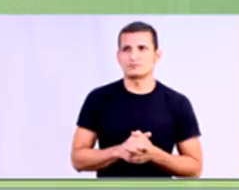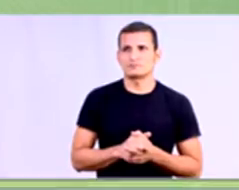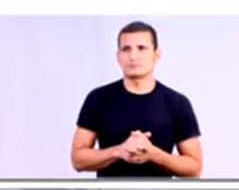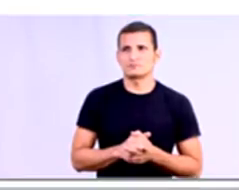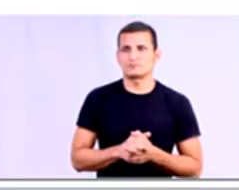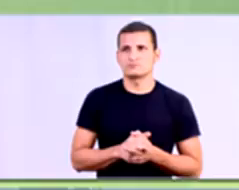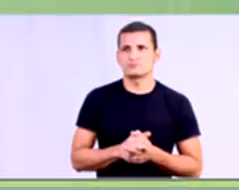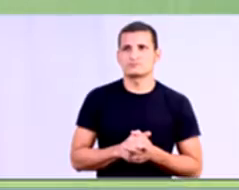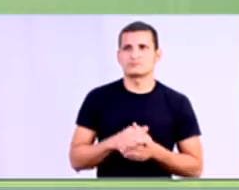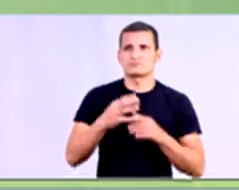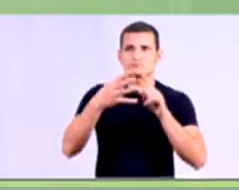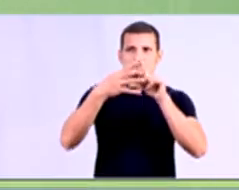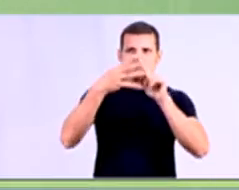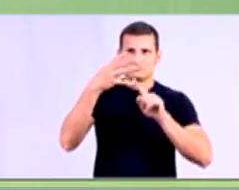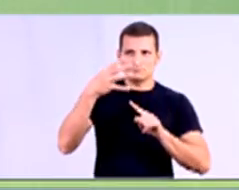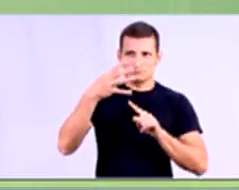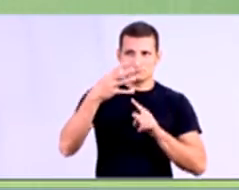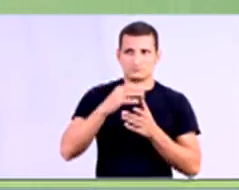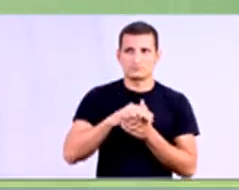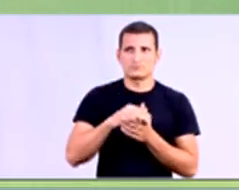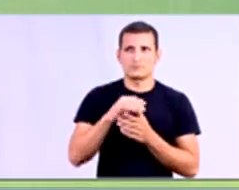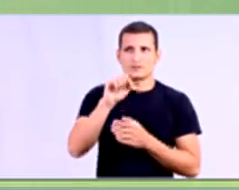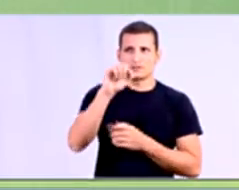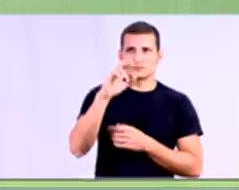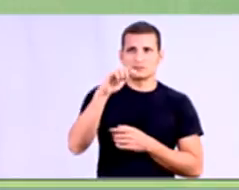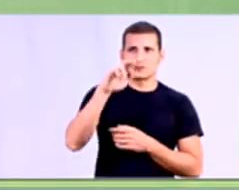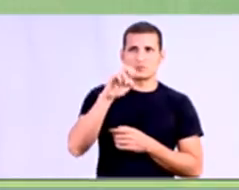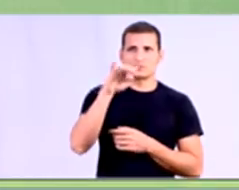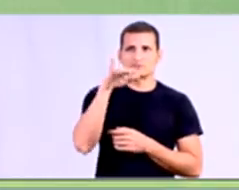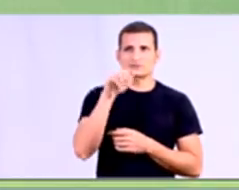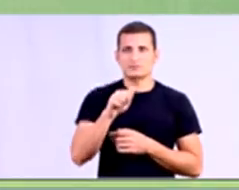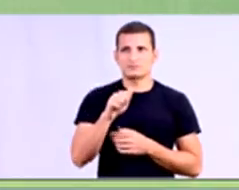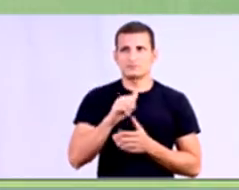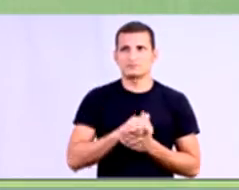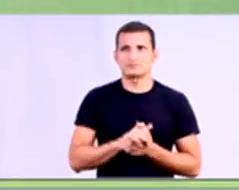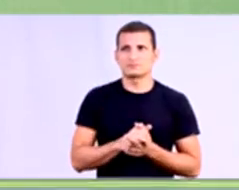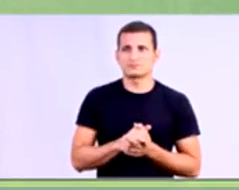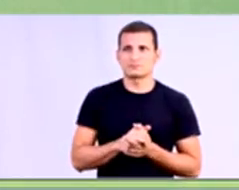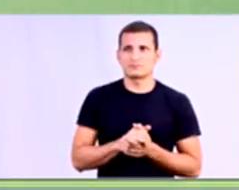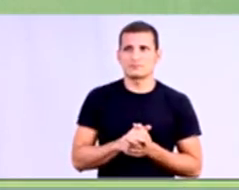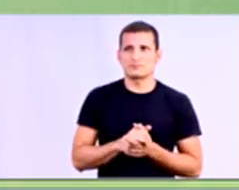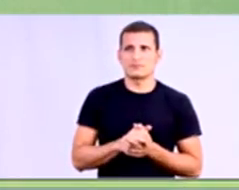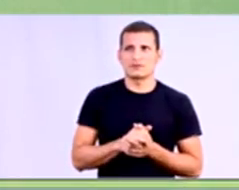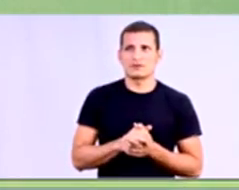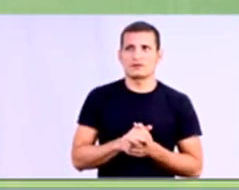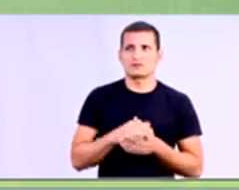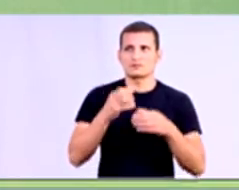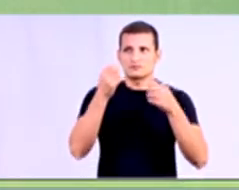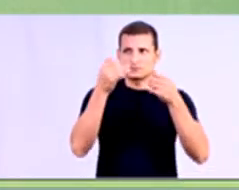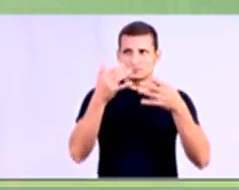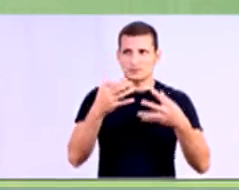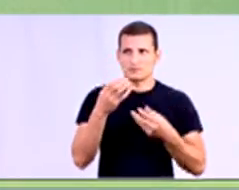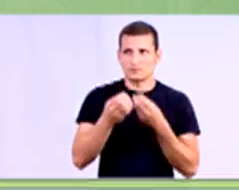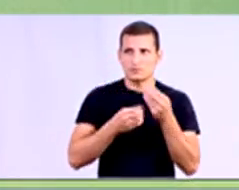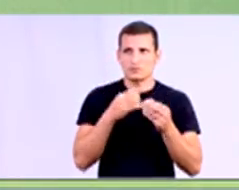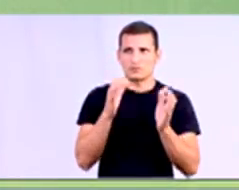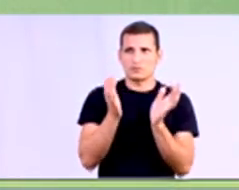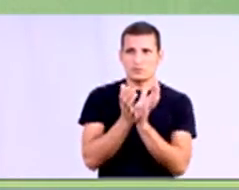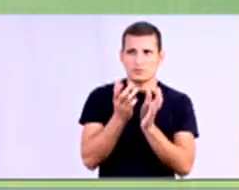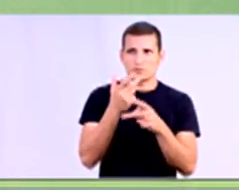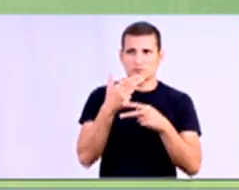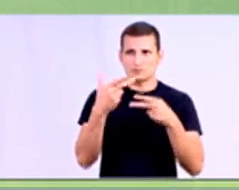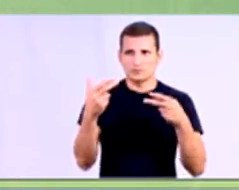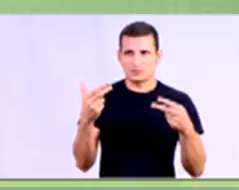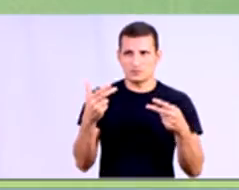temporal. Quais são estes? Primeiro, diagrama de sequência. O diagrama de sequência descreve a maneira como os grupos